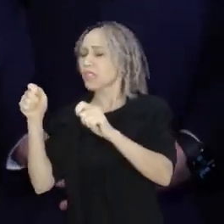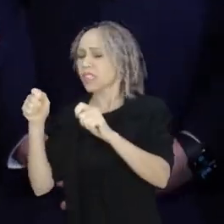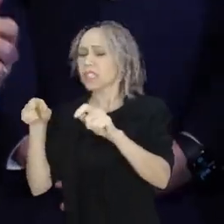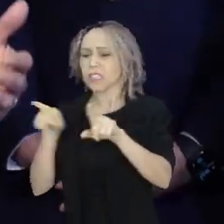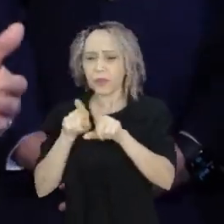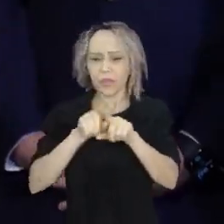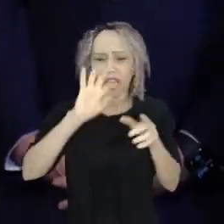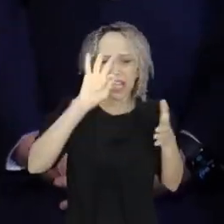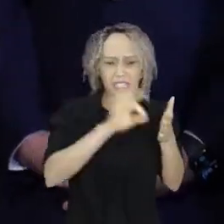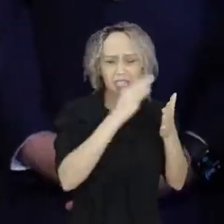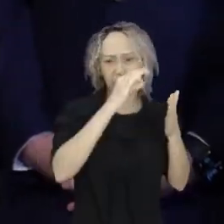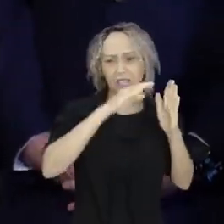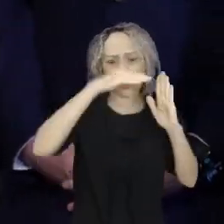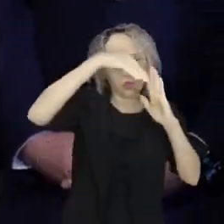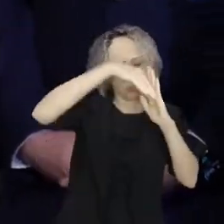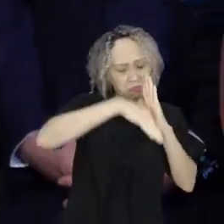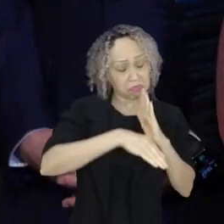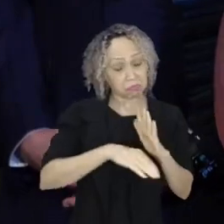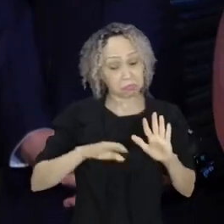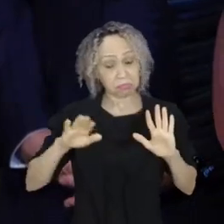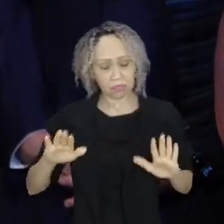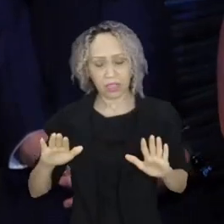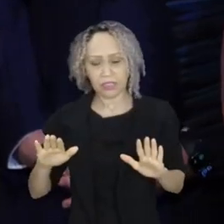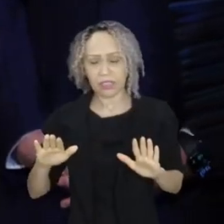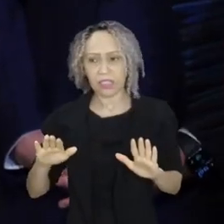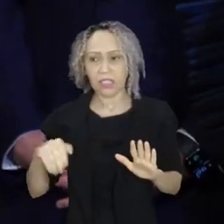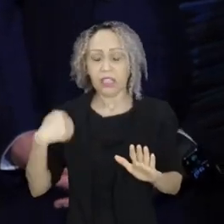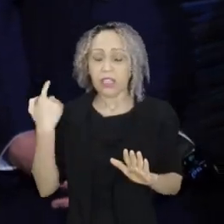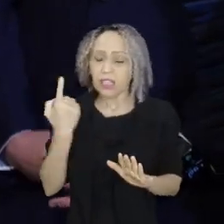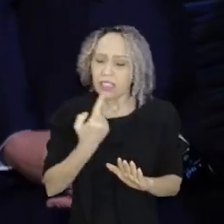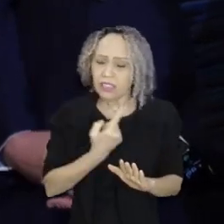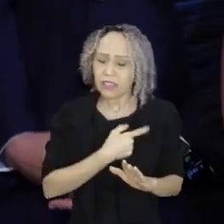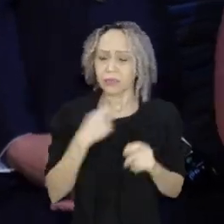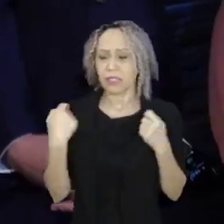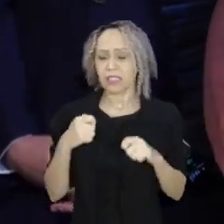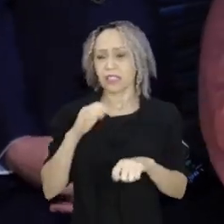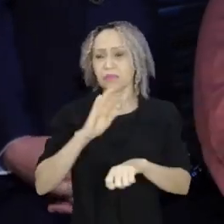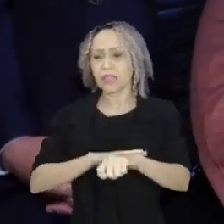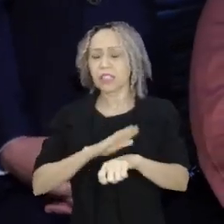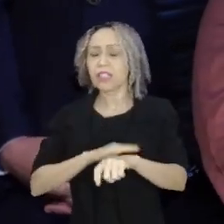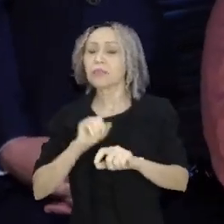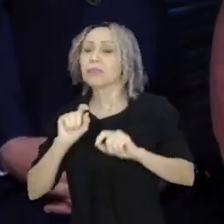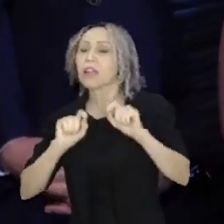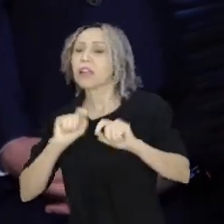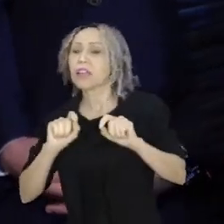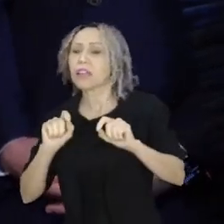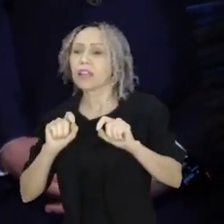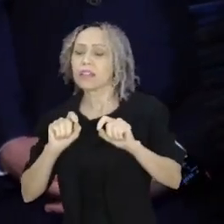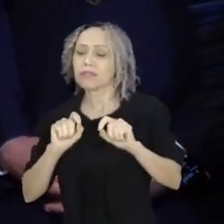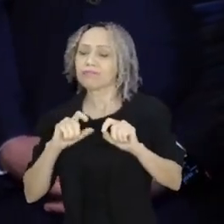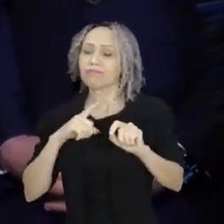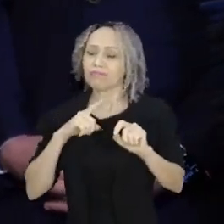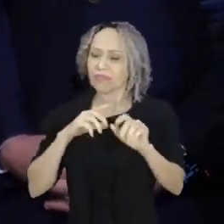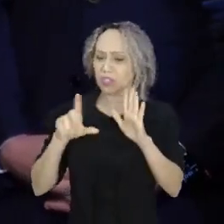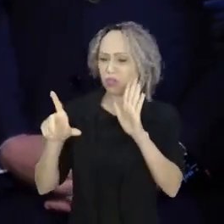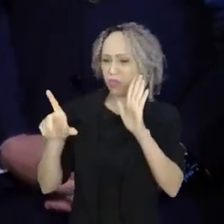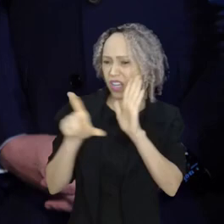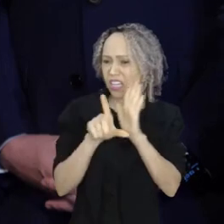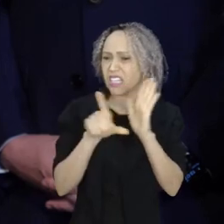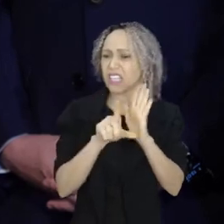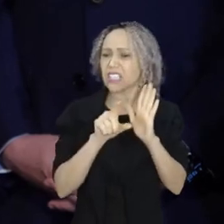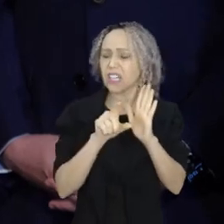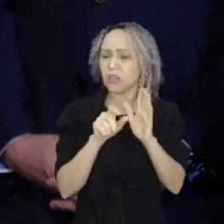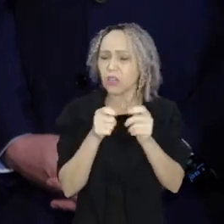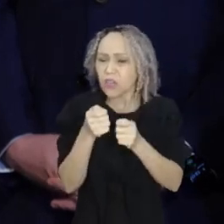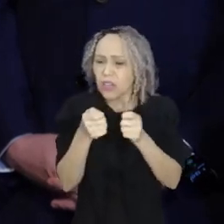ainda leva um tempo, porque tem toda uma legislação que rege as empresas estatais, e nós vamos,